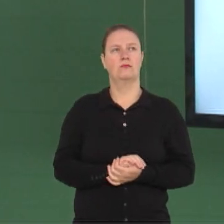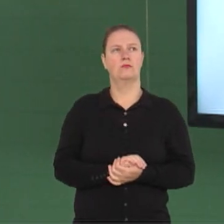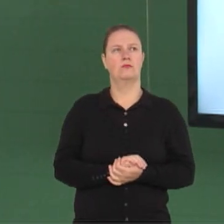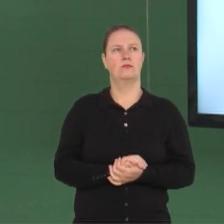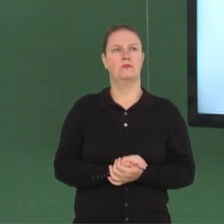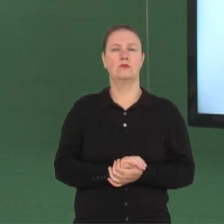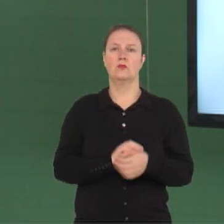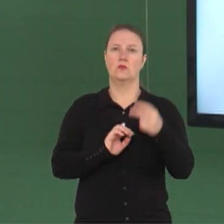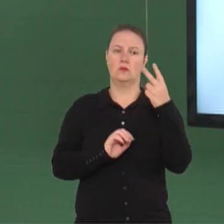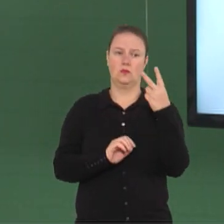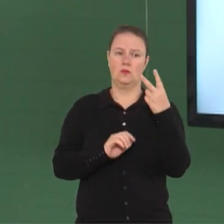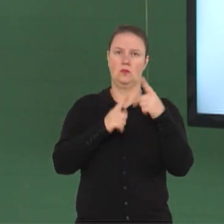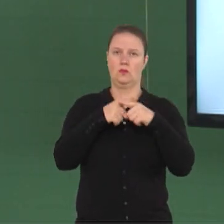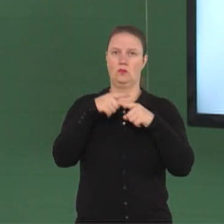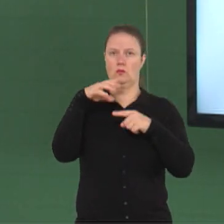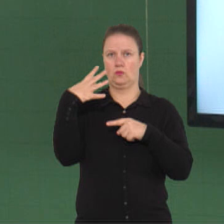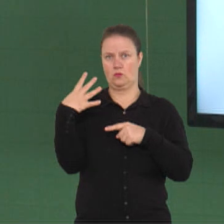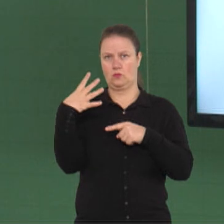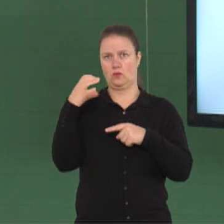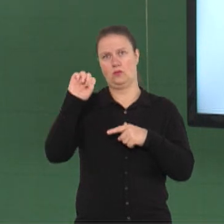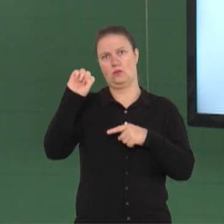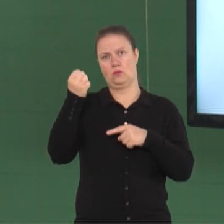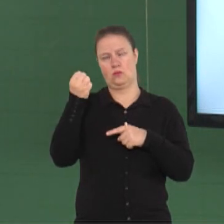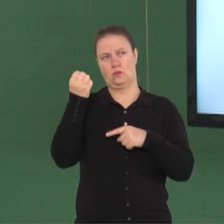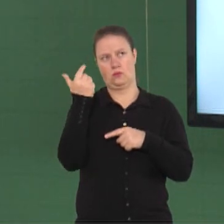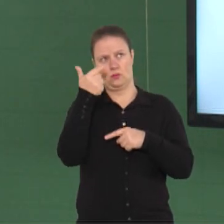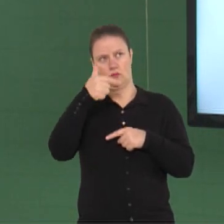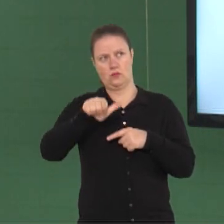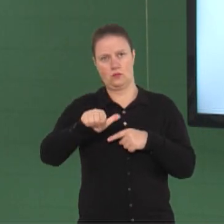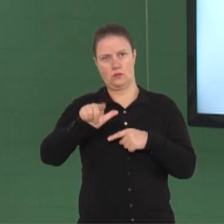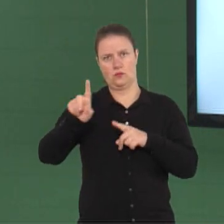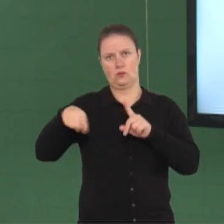2 vezes 4 são 8. Repete o 1.